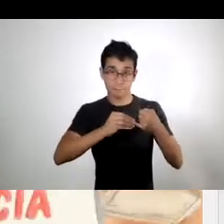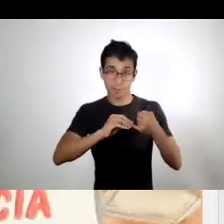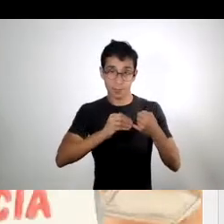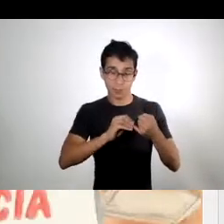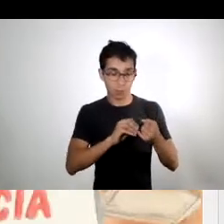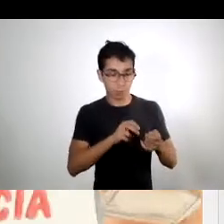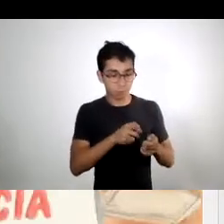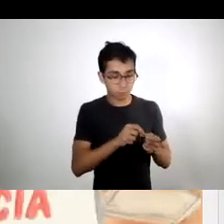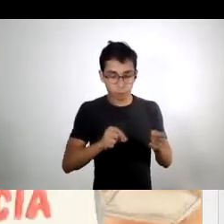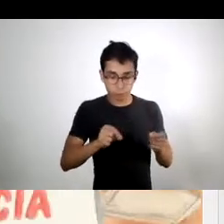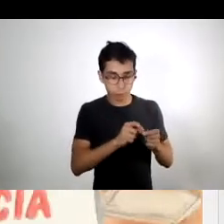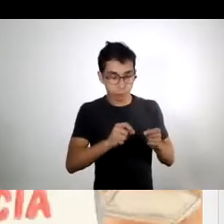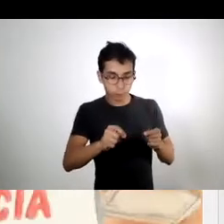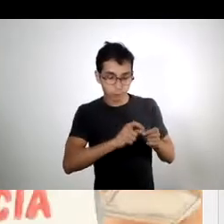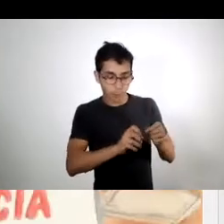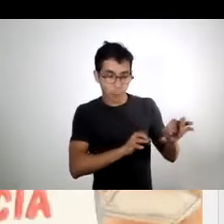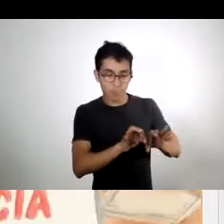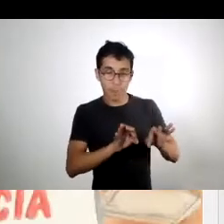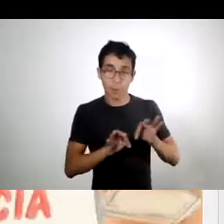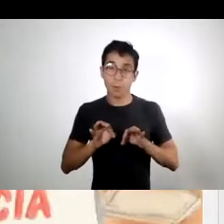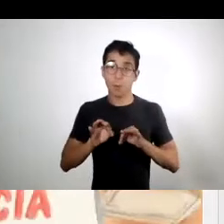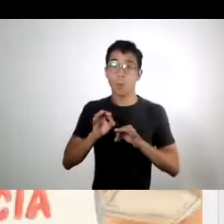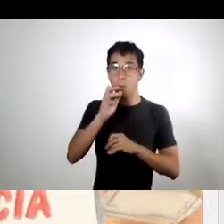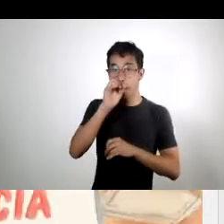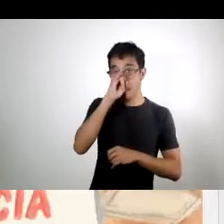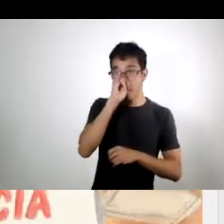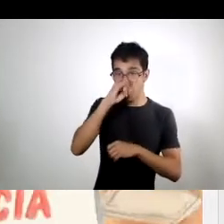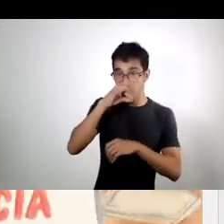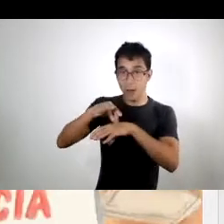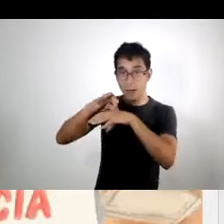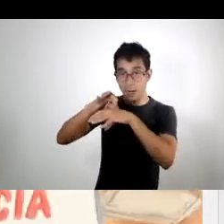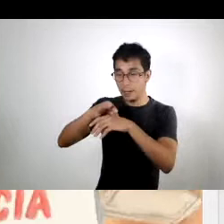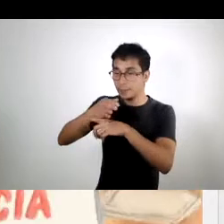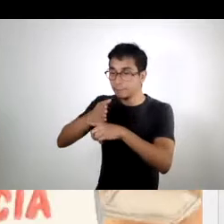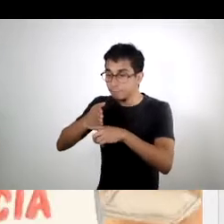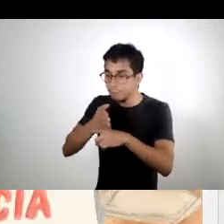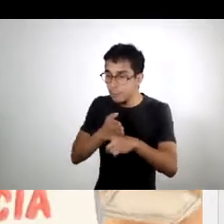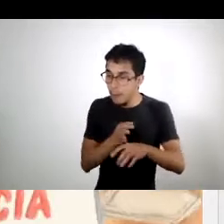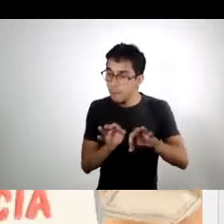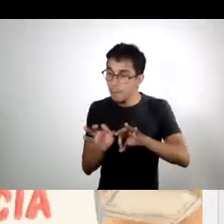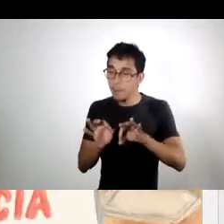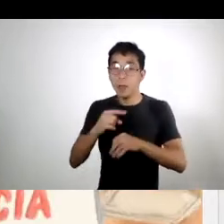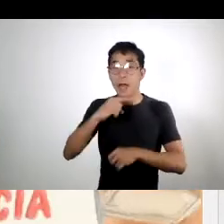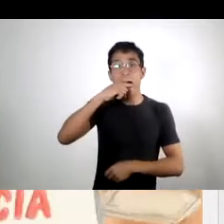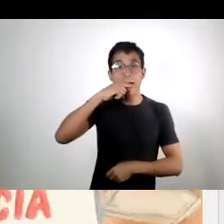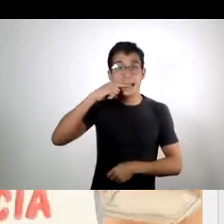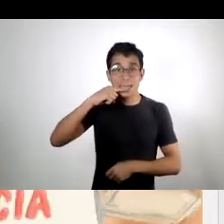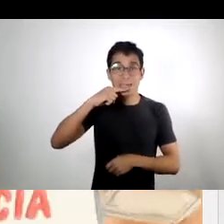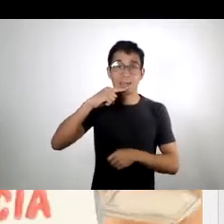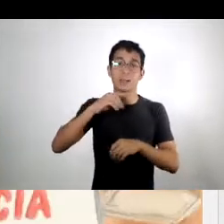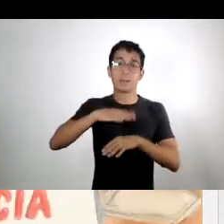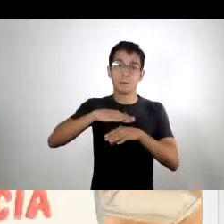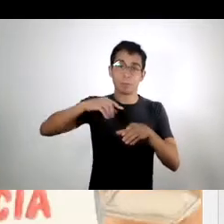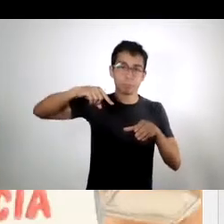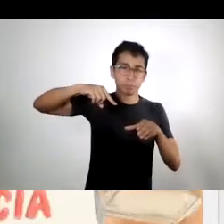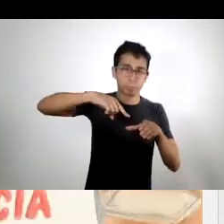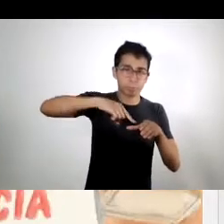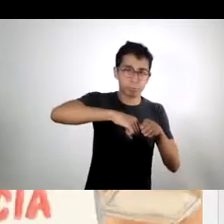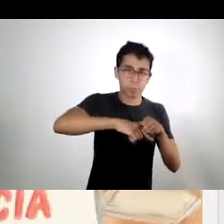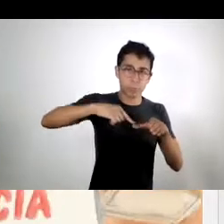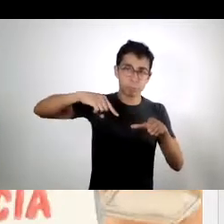a carne de porco, cortaram a cana para moer no escraçador para fazer o